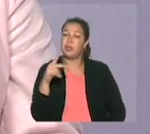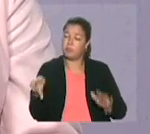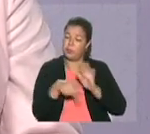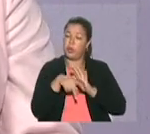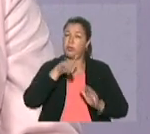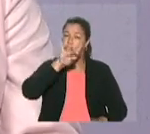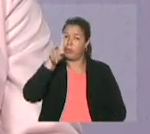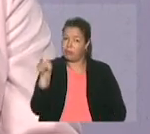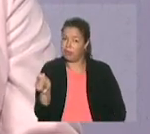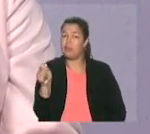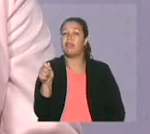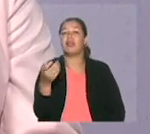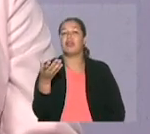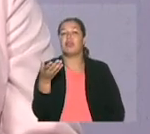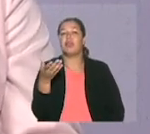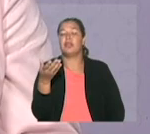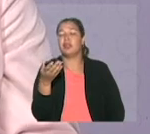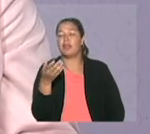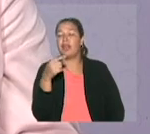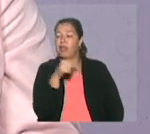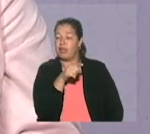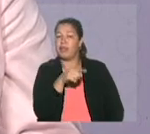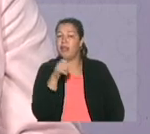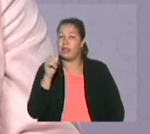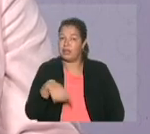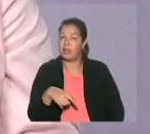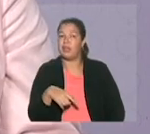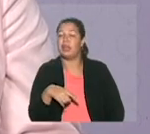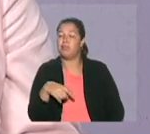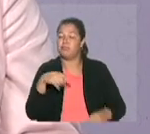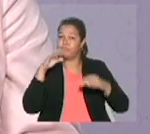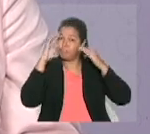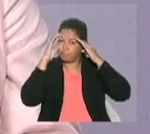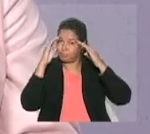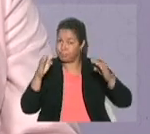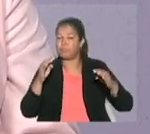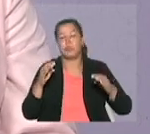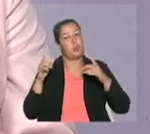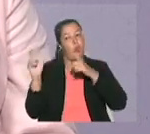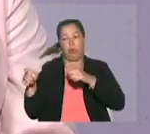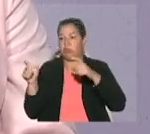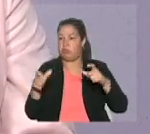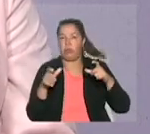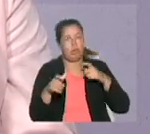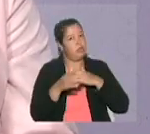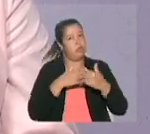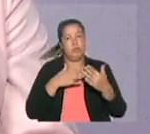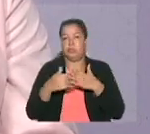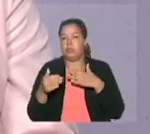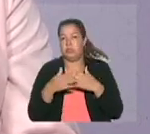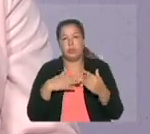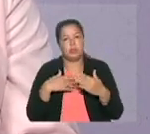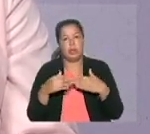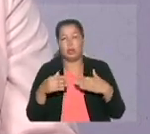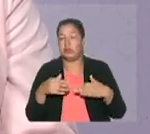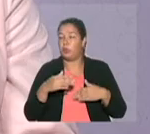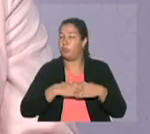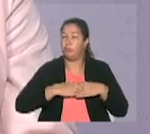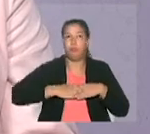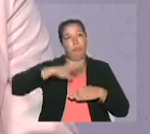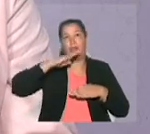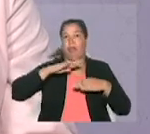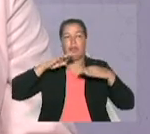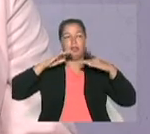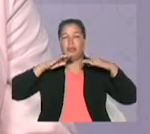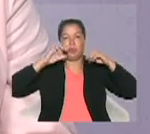religião afrodescendente e tudo, ela tem que ser respeitada em qualquer local. Então, isso